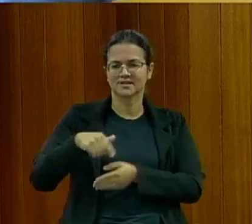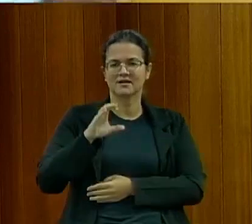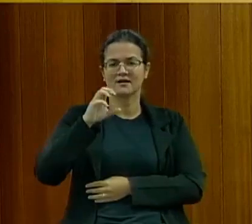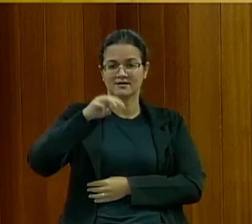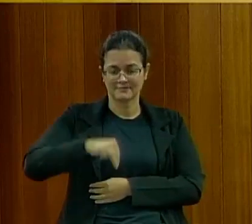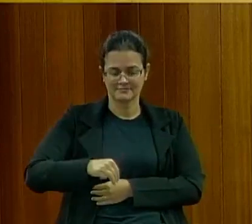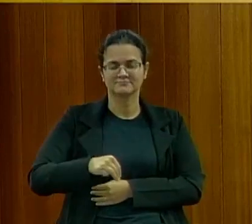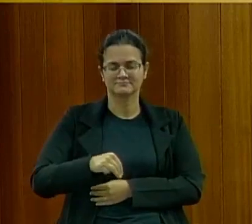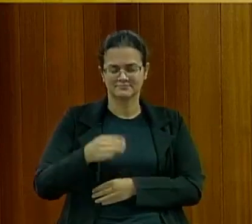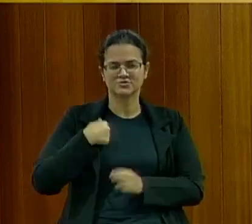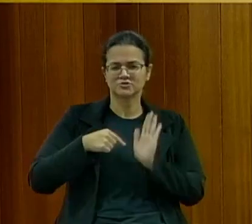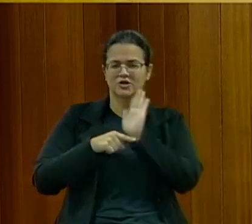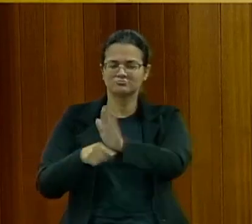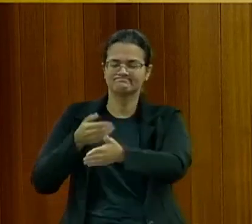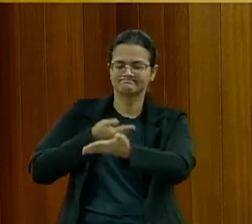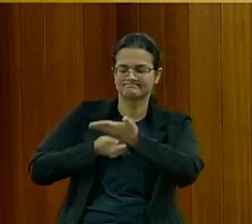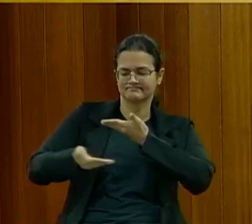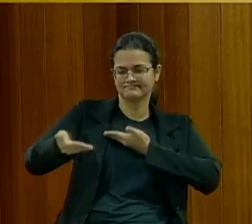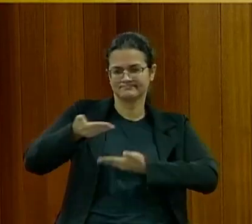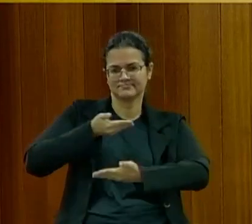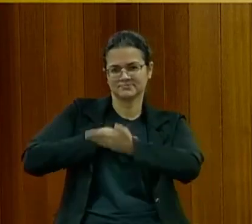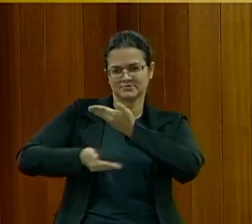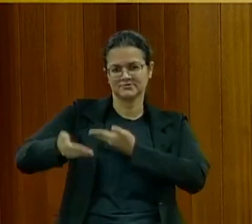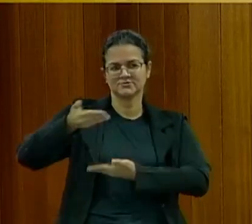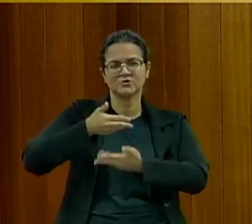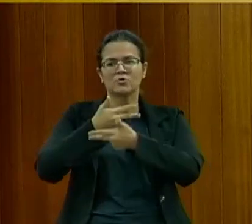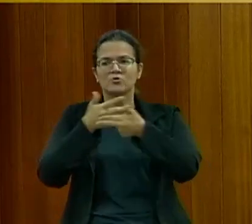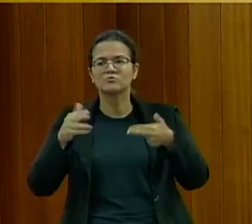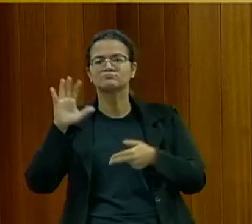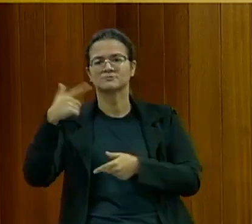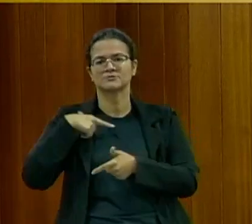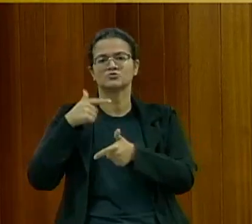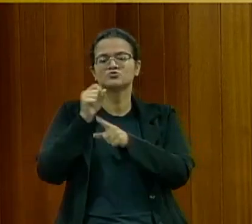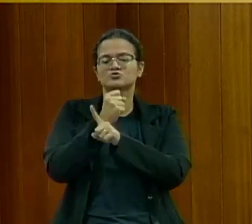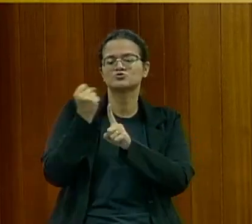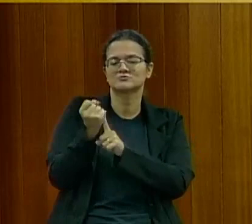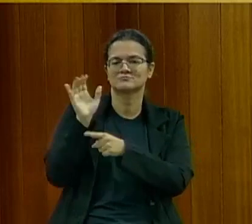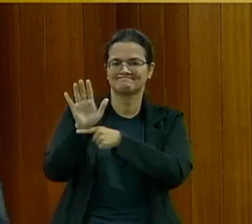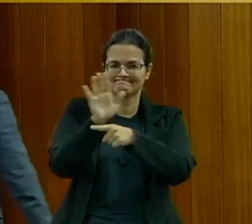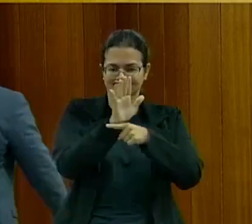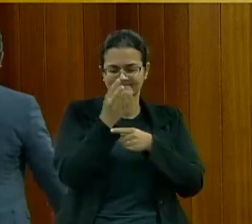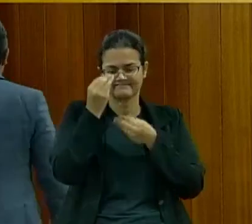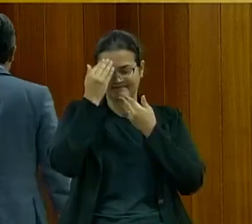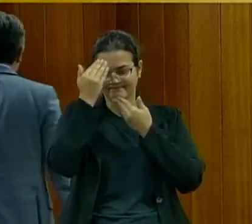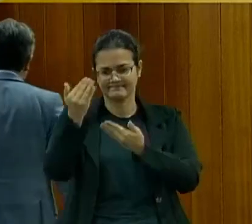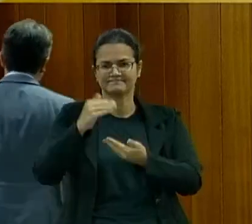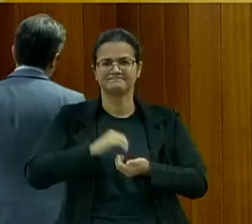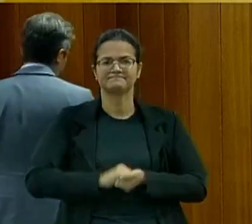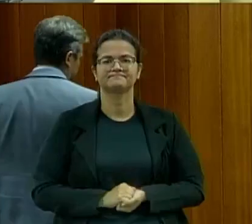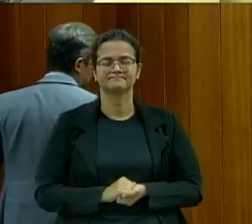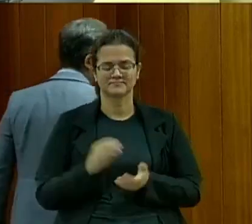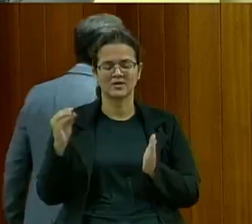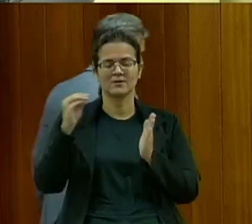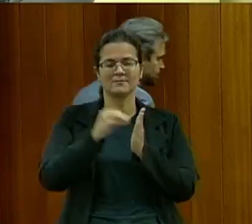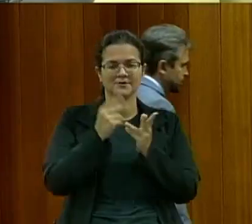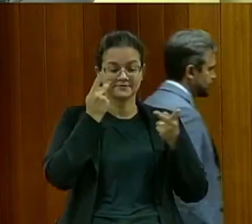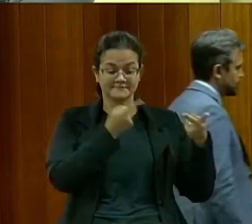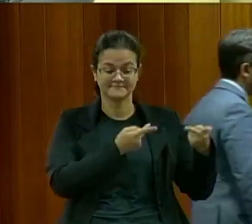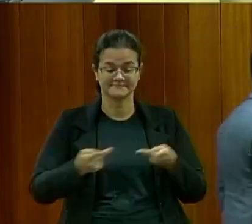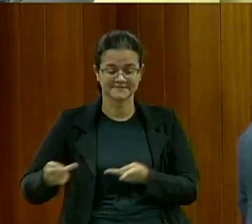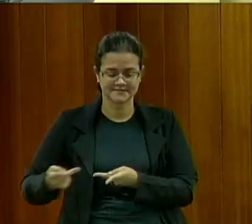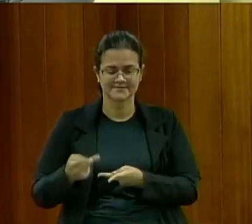ajudando nessas questões sociais, tá bom? Muito obrigado. Seja registrado como visita honrosa o nosso querido pastor, num